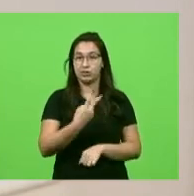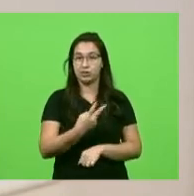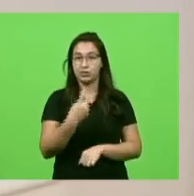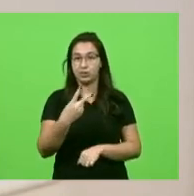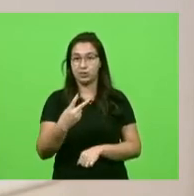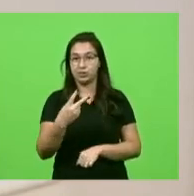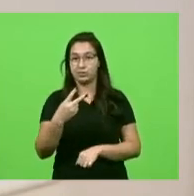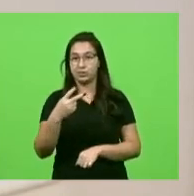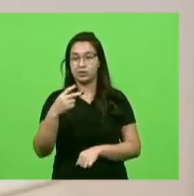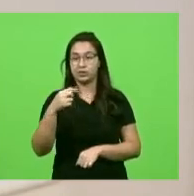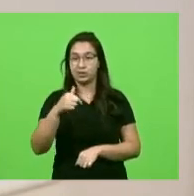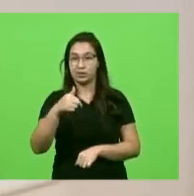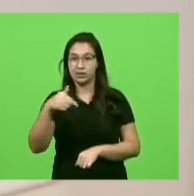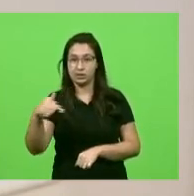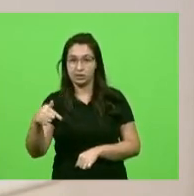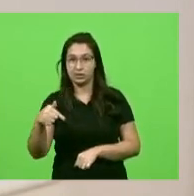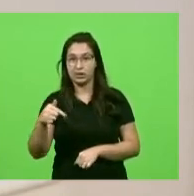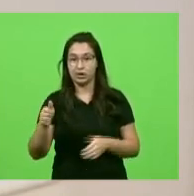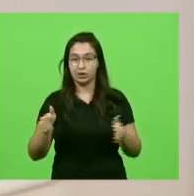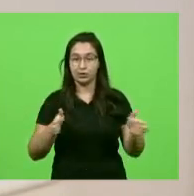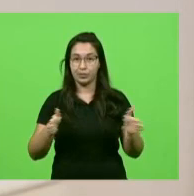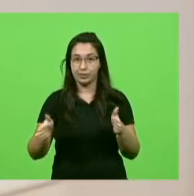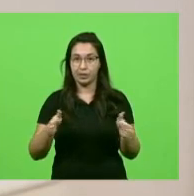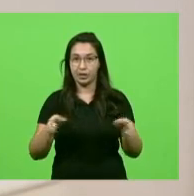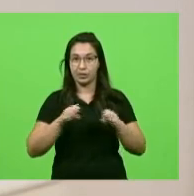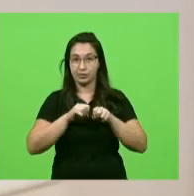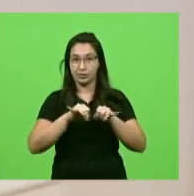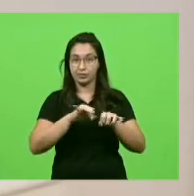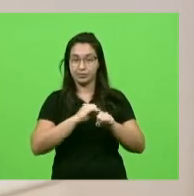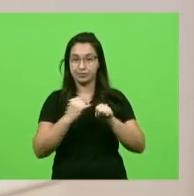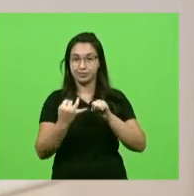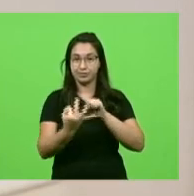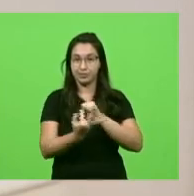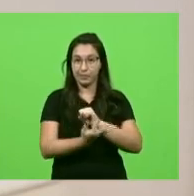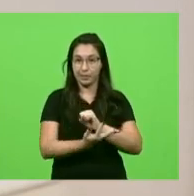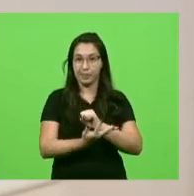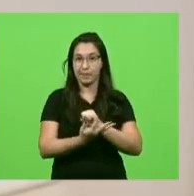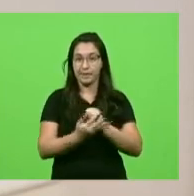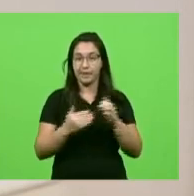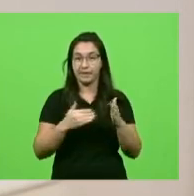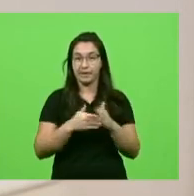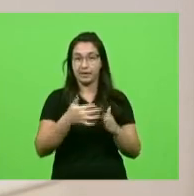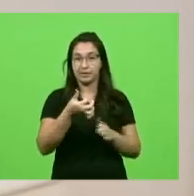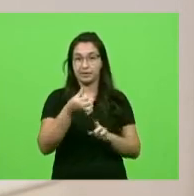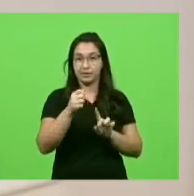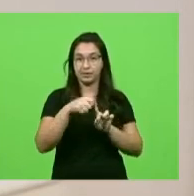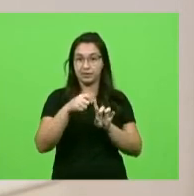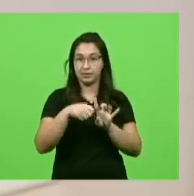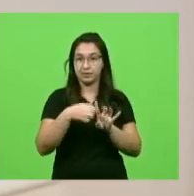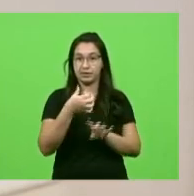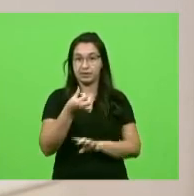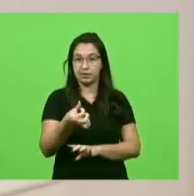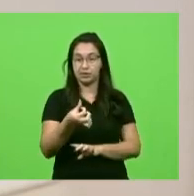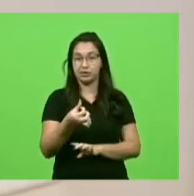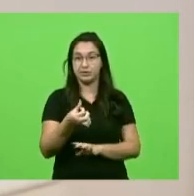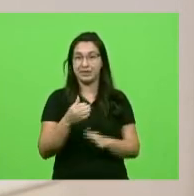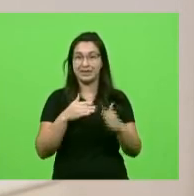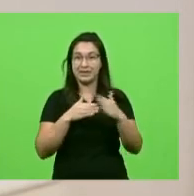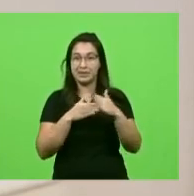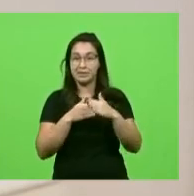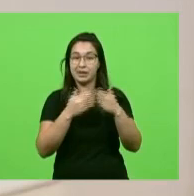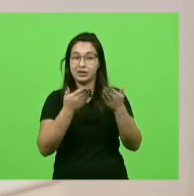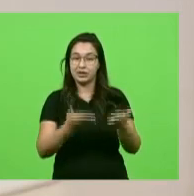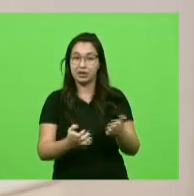suspensão ocorrer durante o período de pico da pandemia, que estima-se por 6 meses, de forma a impedir que a notificada atue na